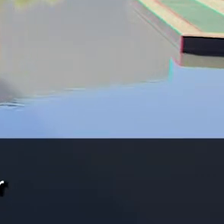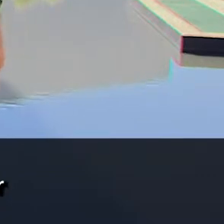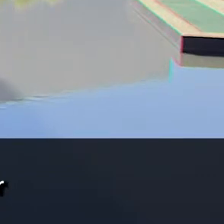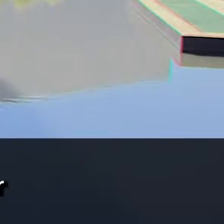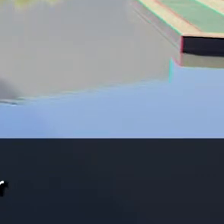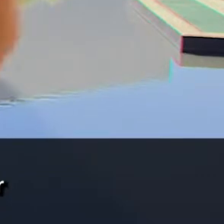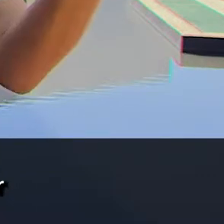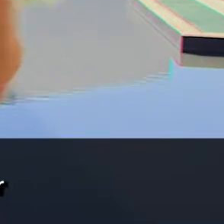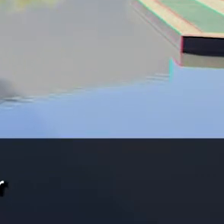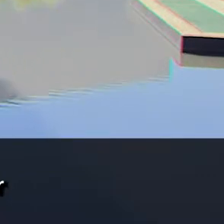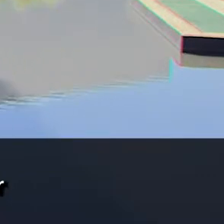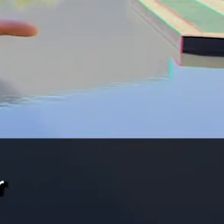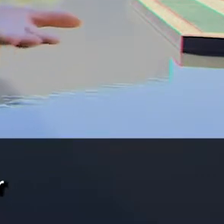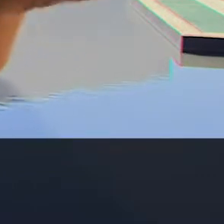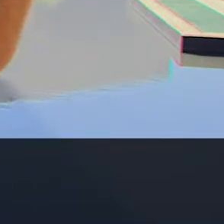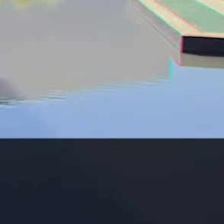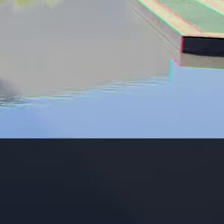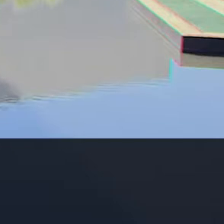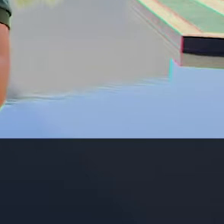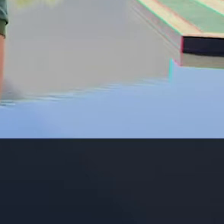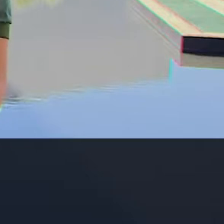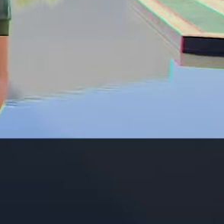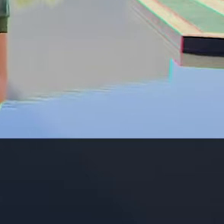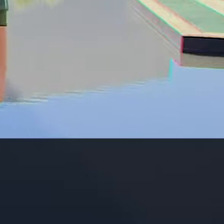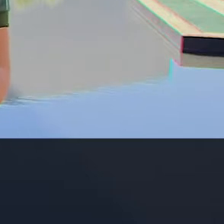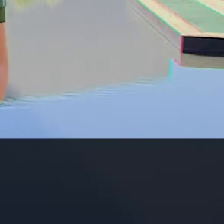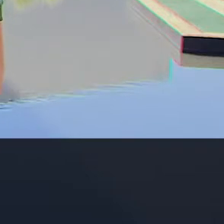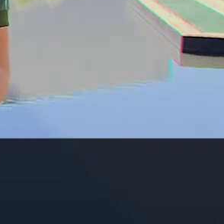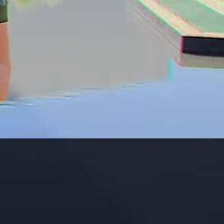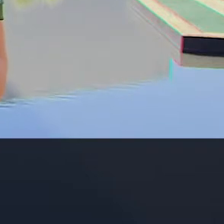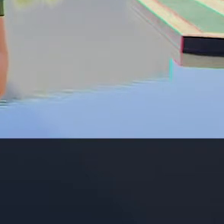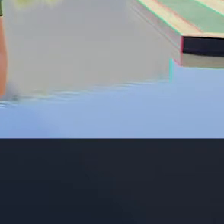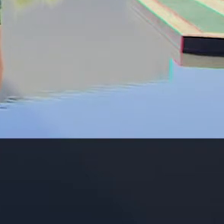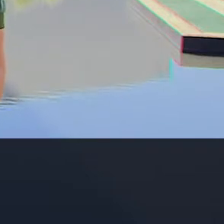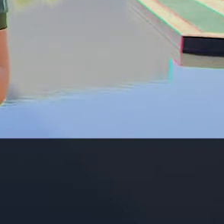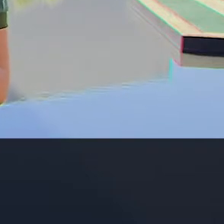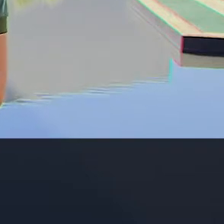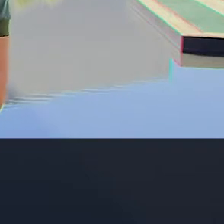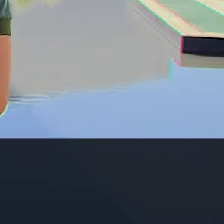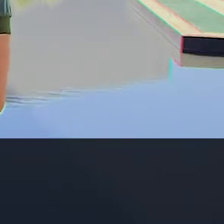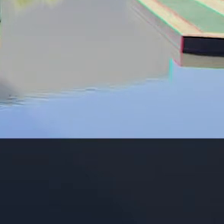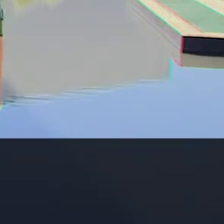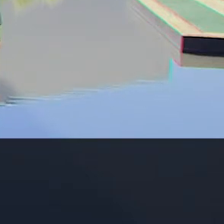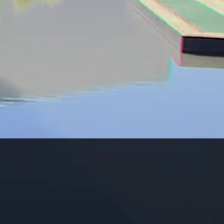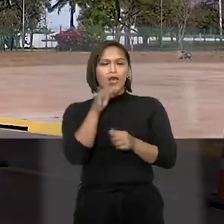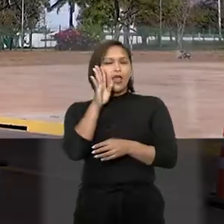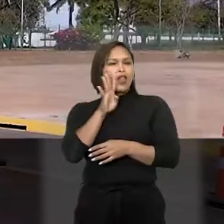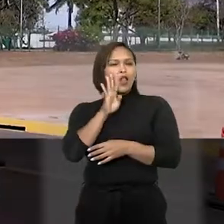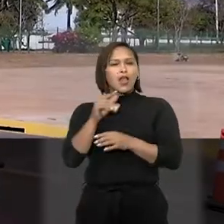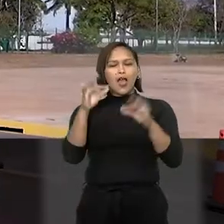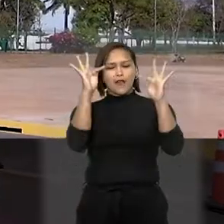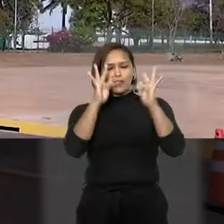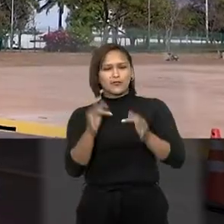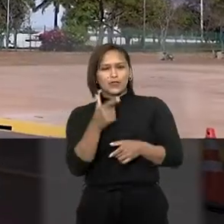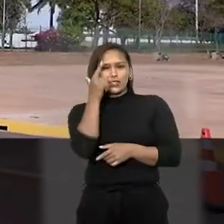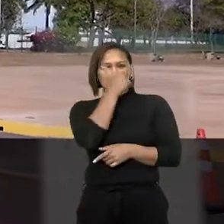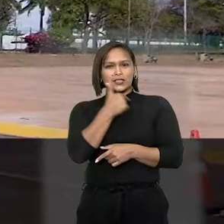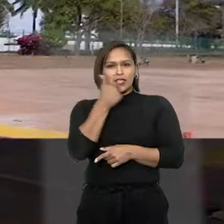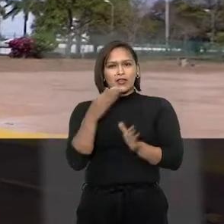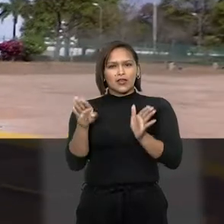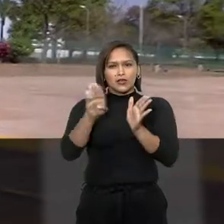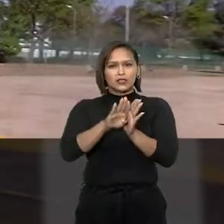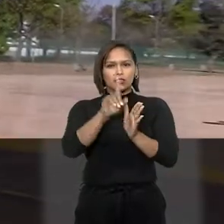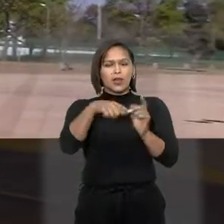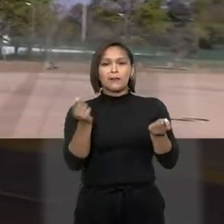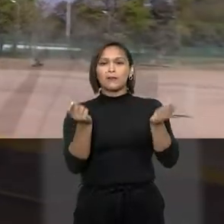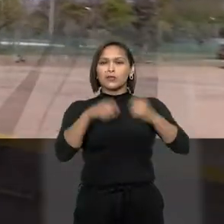outro e cada um vai conseguindo exercer bem o seu trabalho e entregar algo de qualidade. Todos nós aprendemos juntos. É muito legal ver essa alegria no